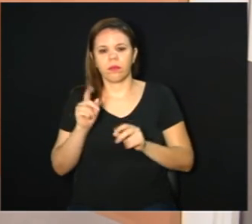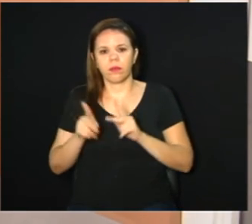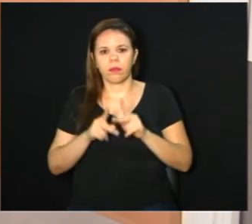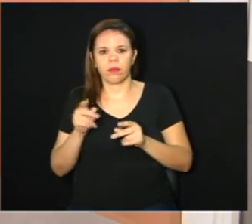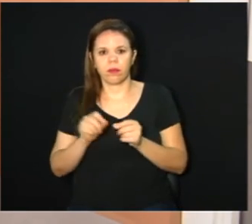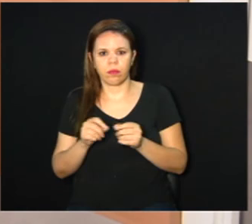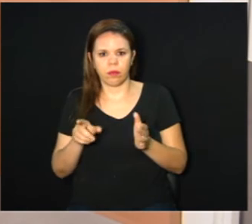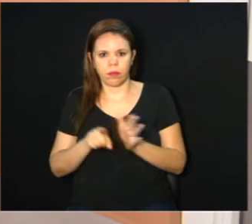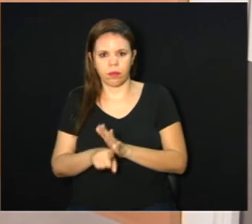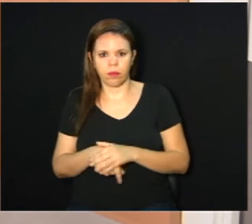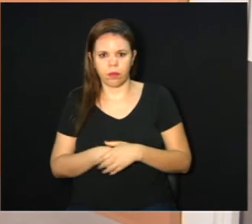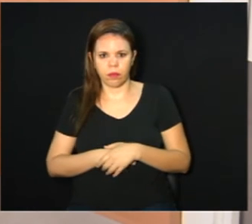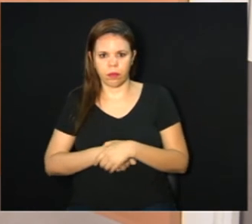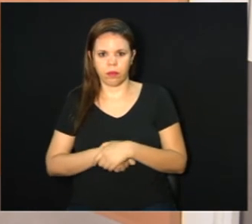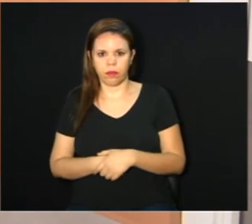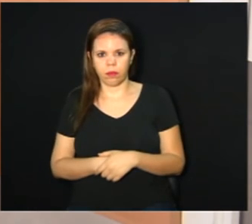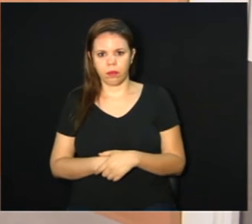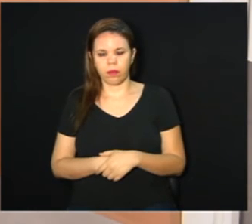fazer uma pergunta?